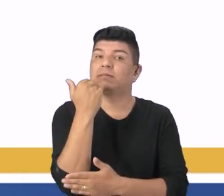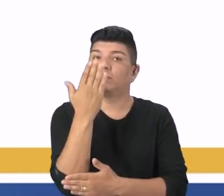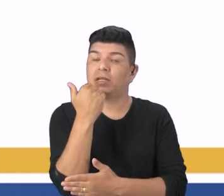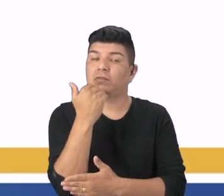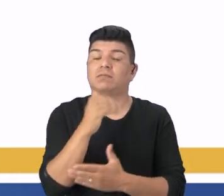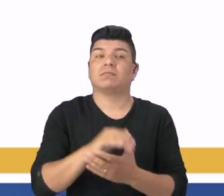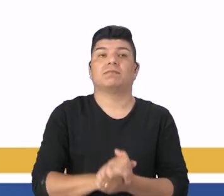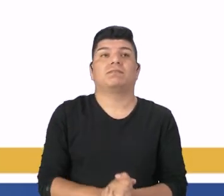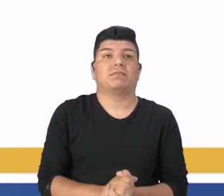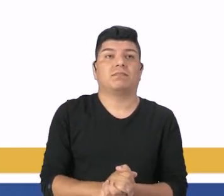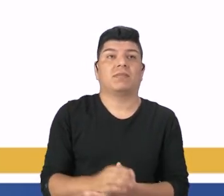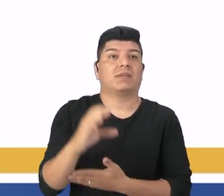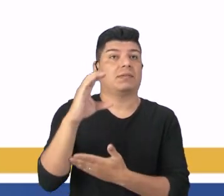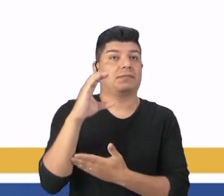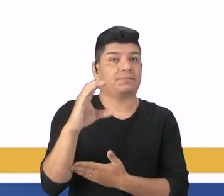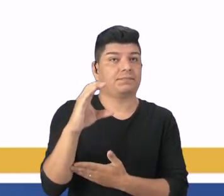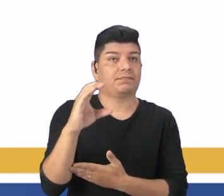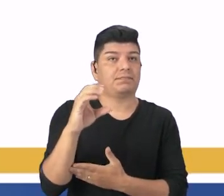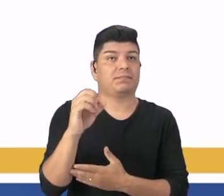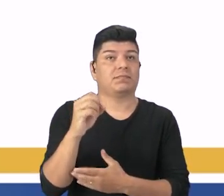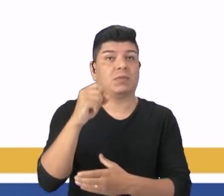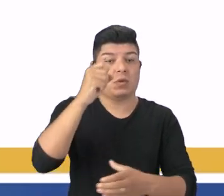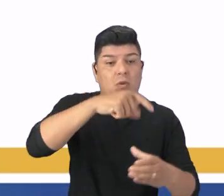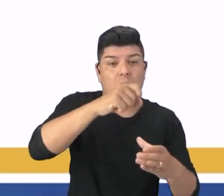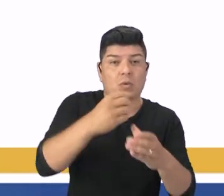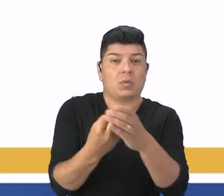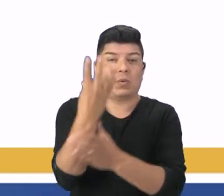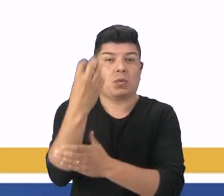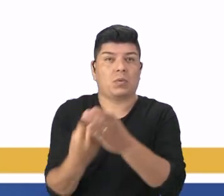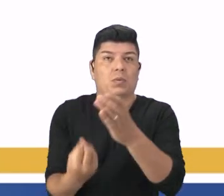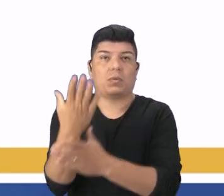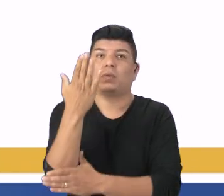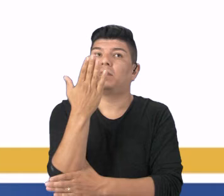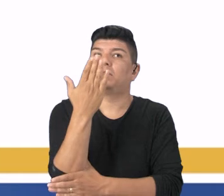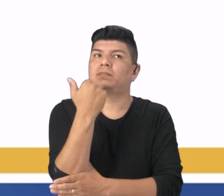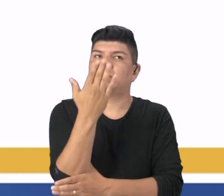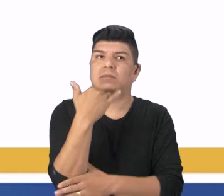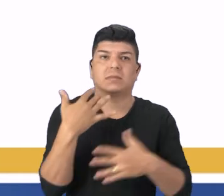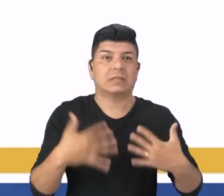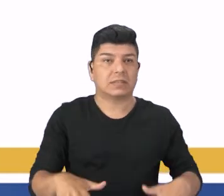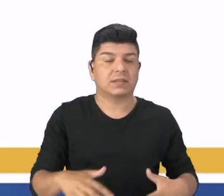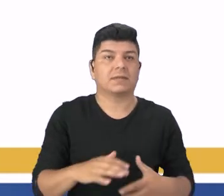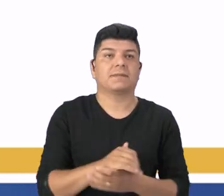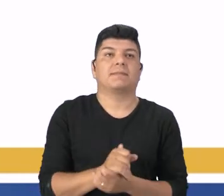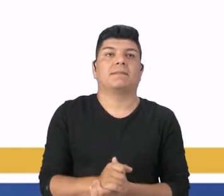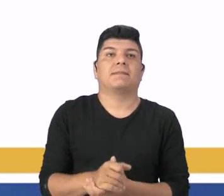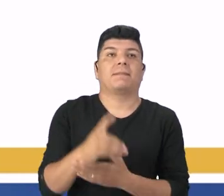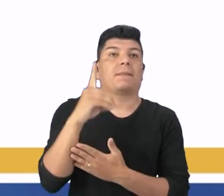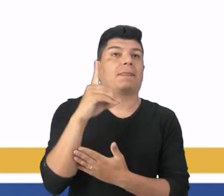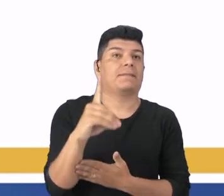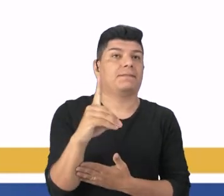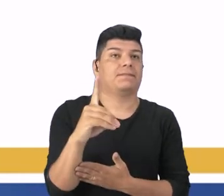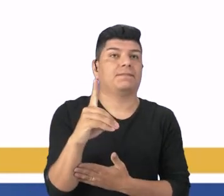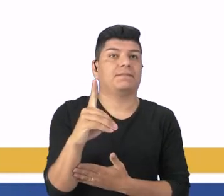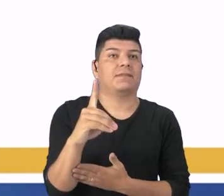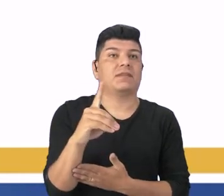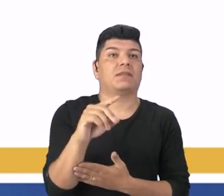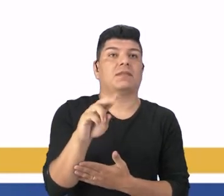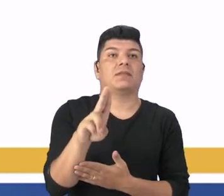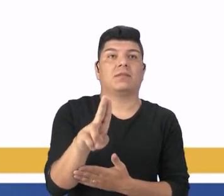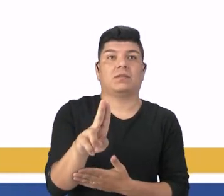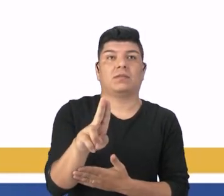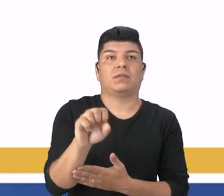de alimentos? Letra C. A superprodução de alimentos? Ou letra D.